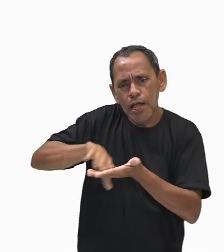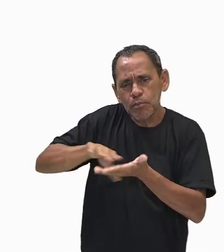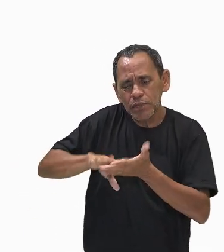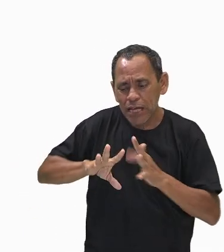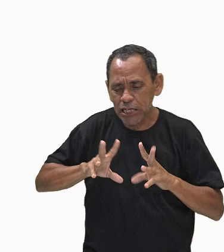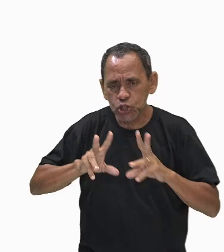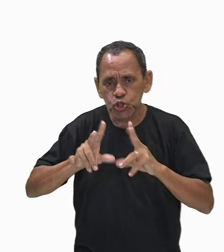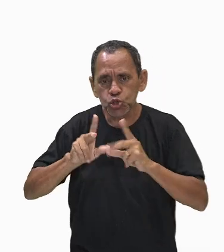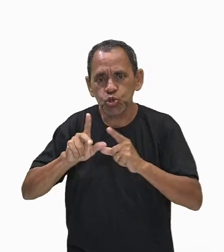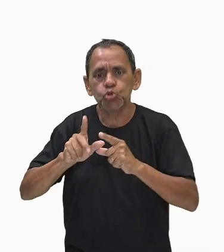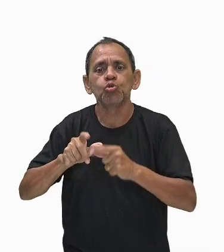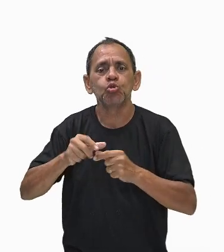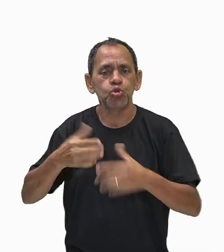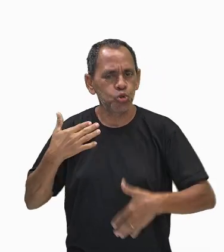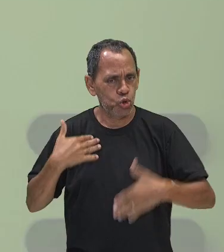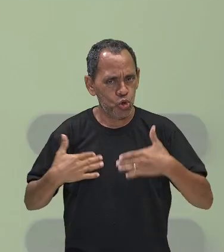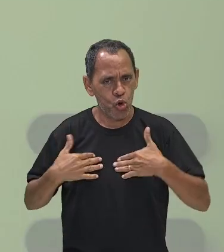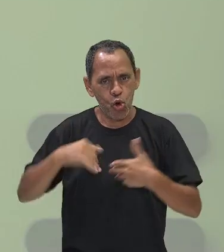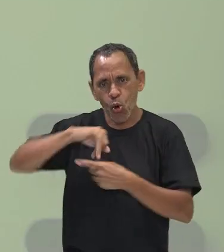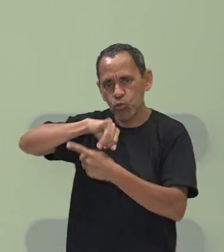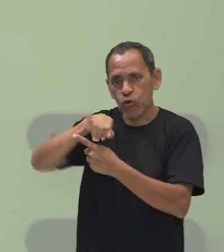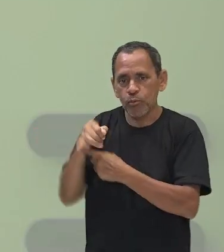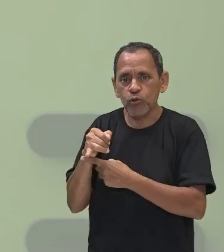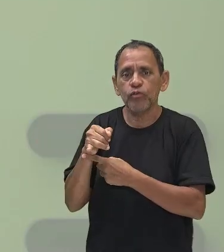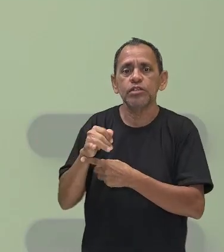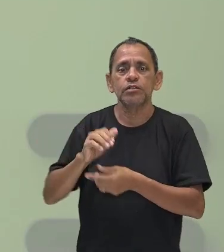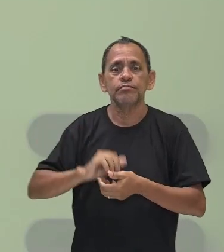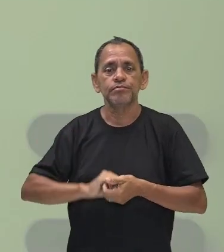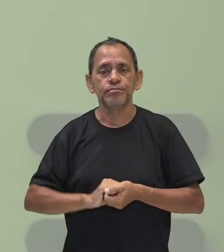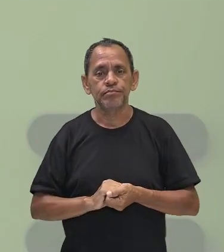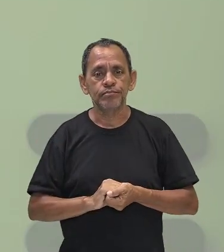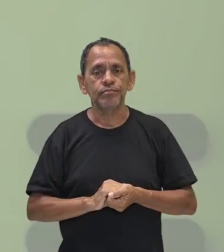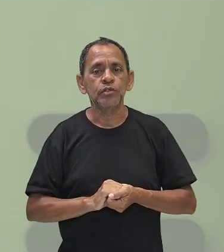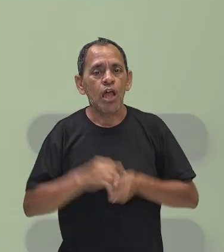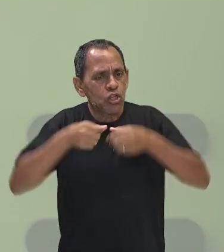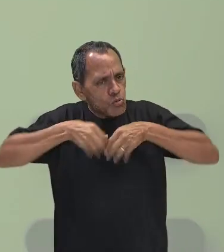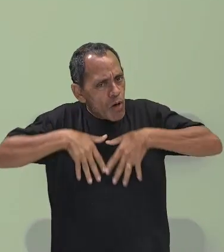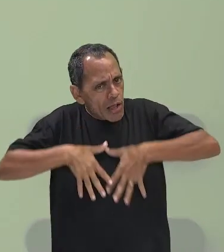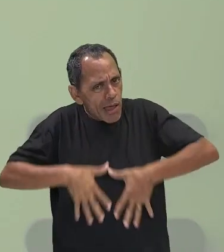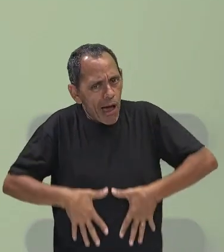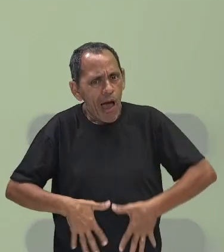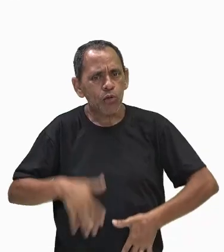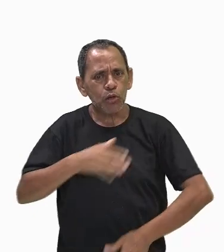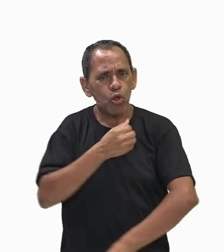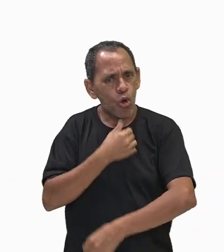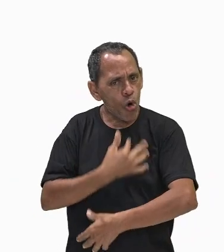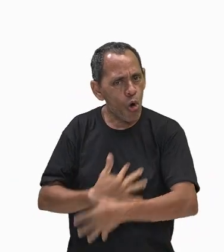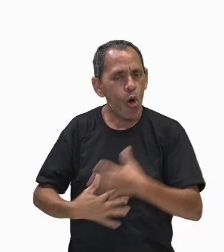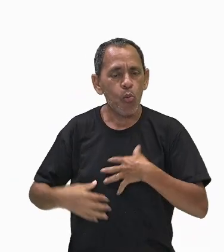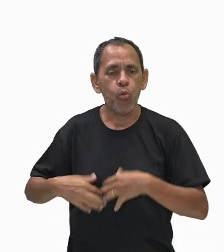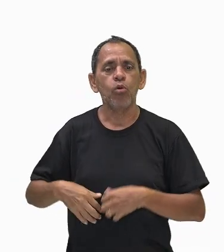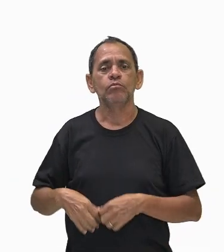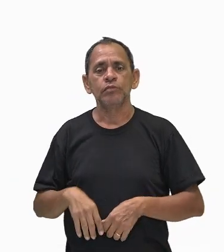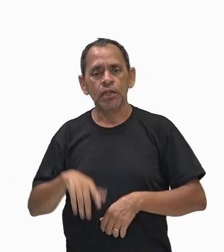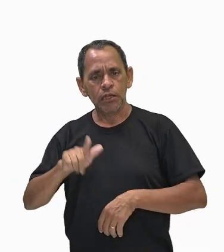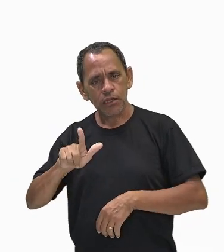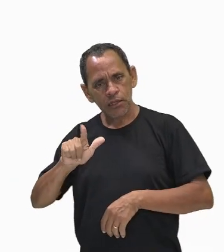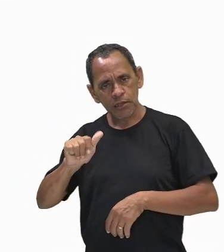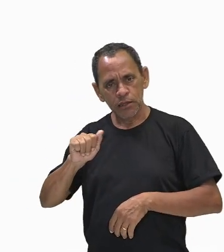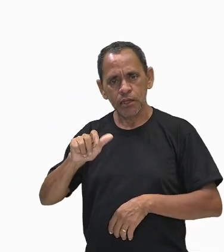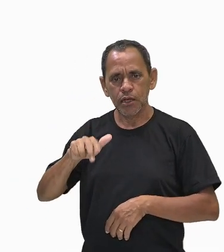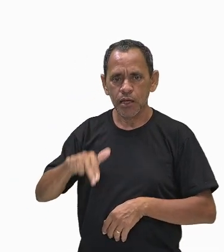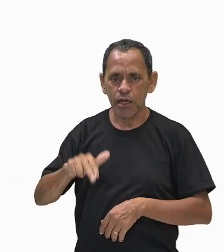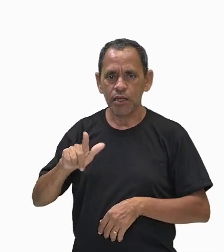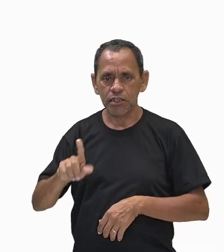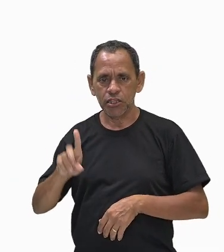com a ajuda das glândulas sudoríparas, que estão espalhadas pelo corpo inteiro. Vamos dar continuidade aí,